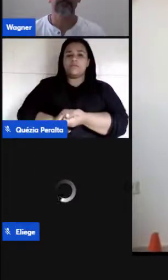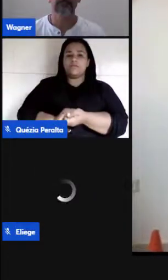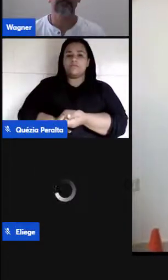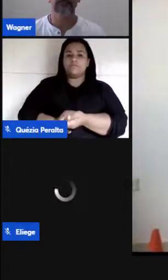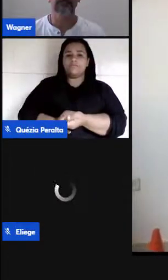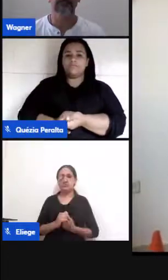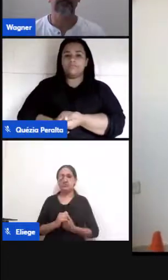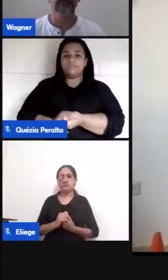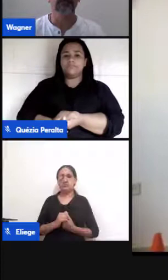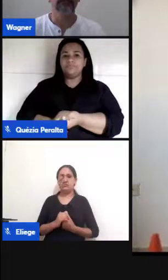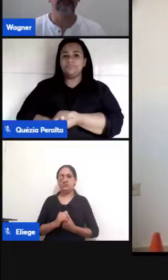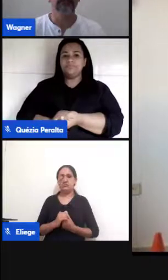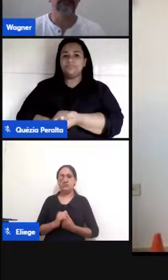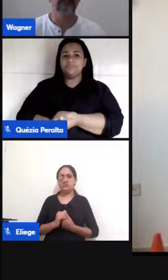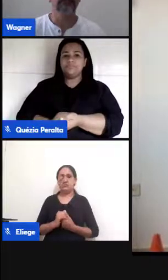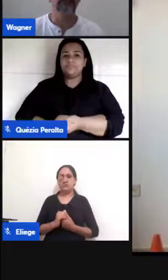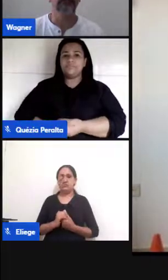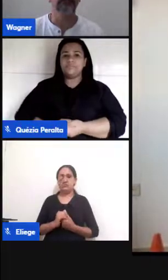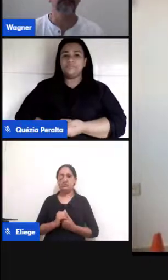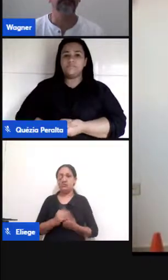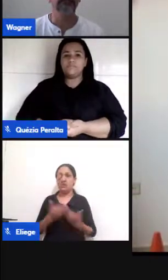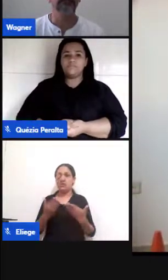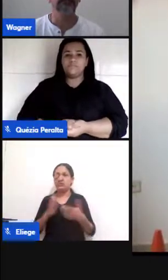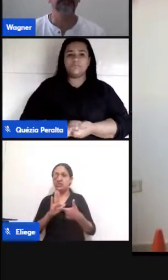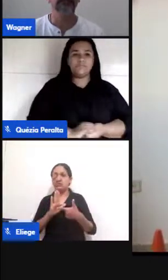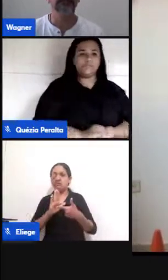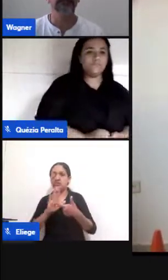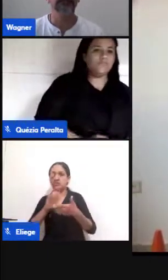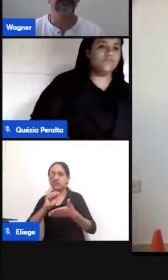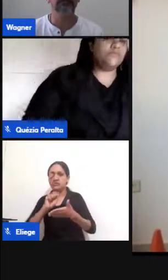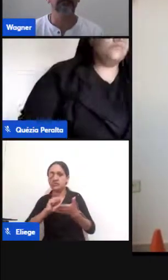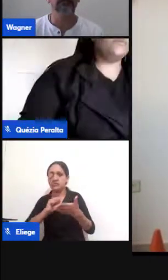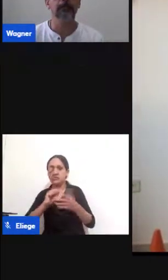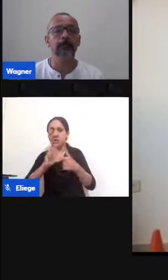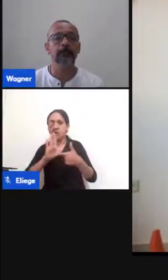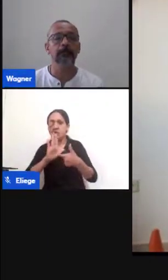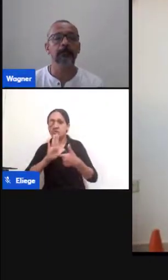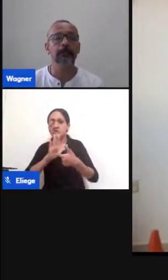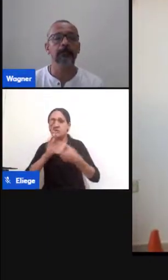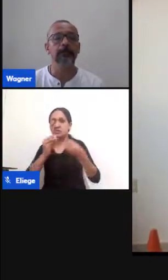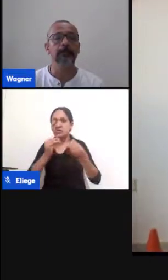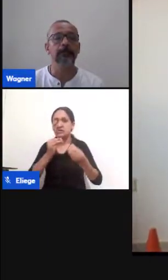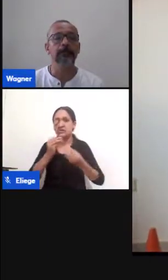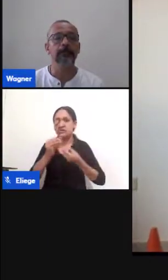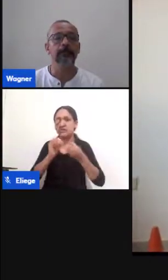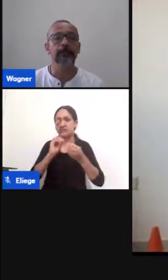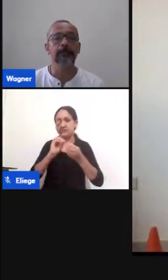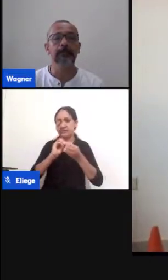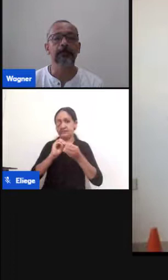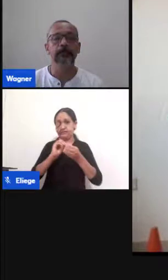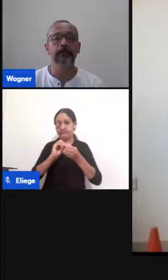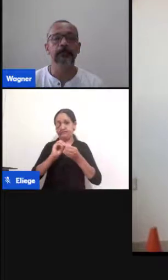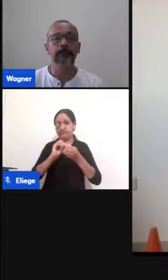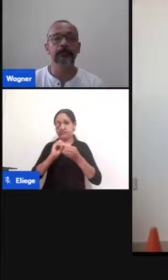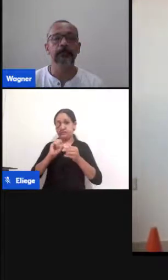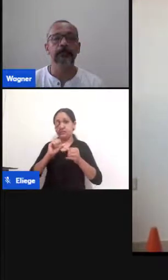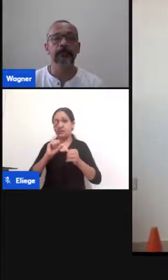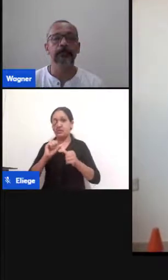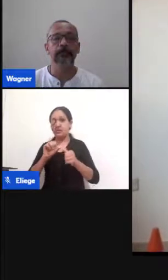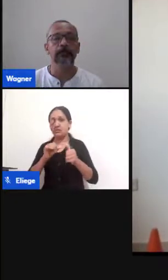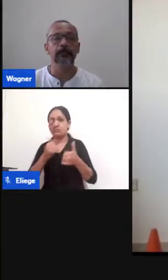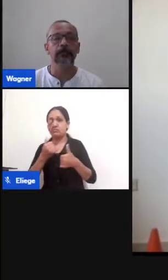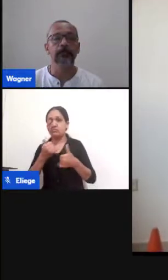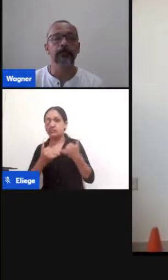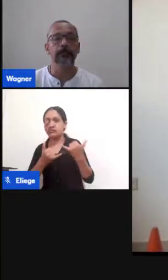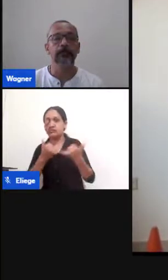de uma brincadeira que é a pescaria, onde a ludicidade é a tônica da atividade, da própria brincadeira. Os elementos